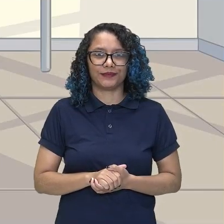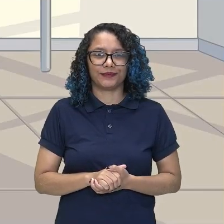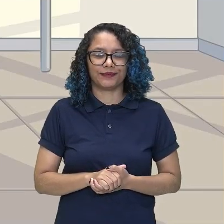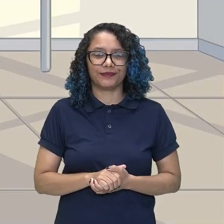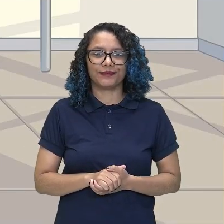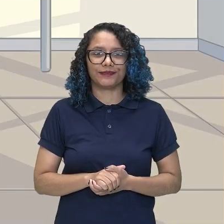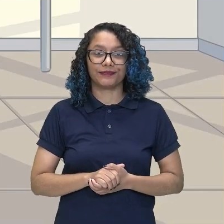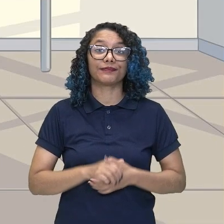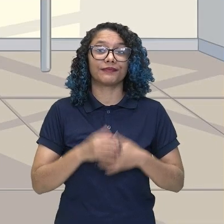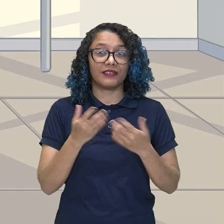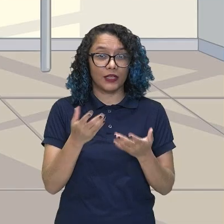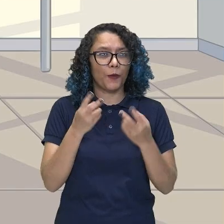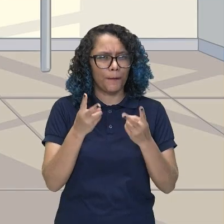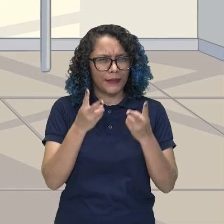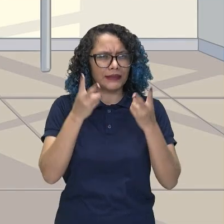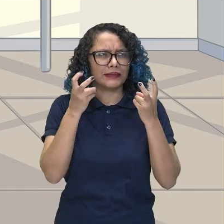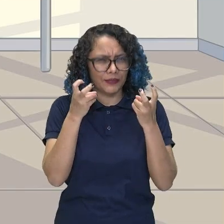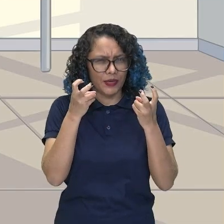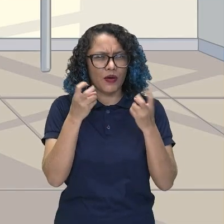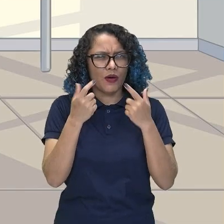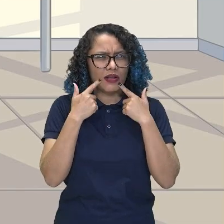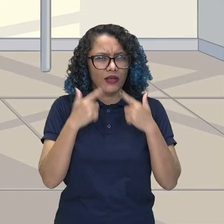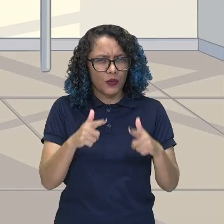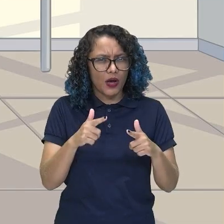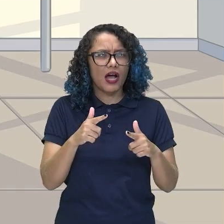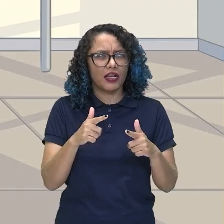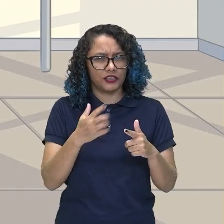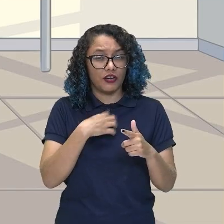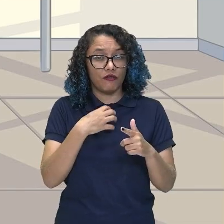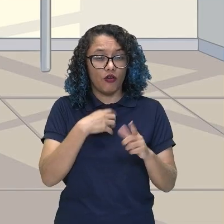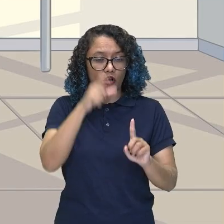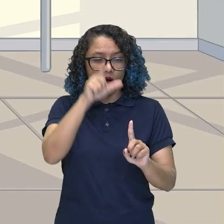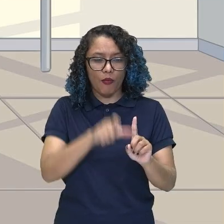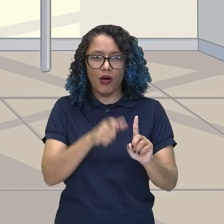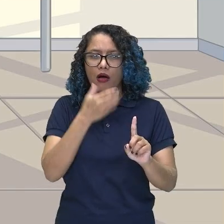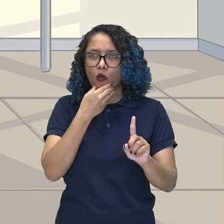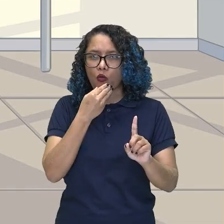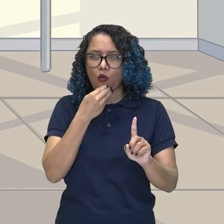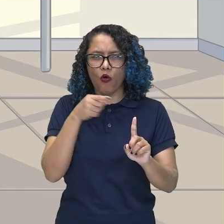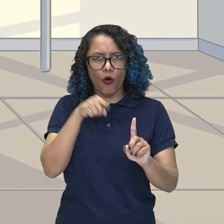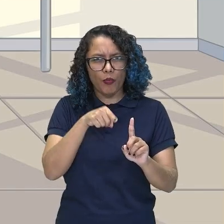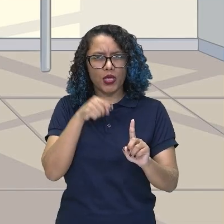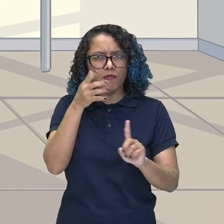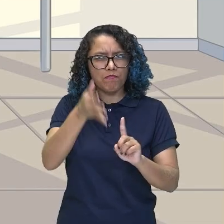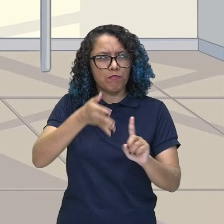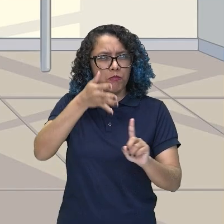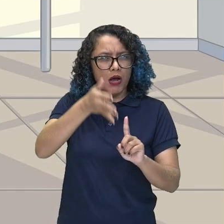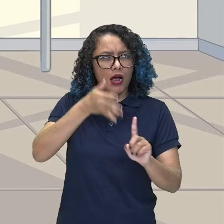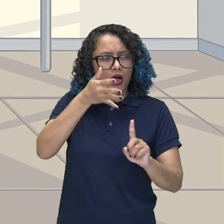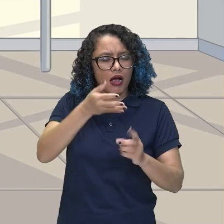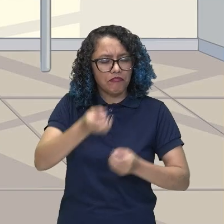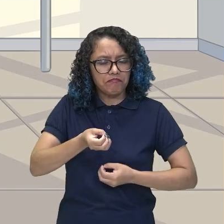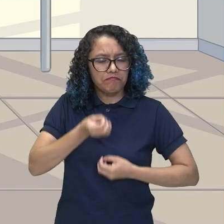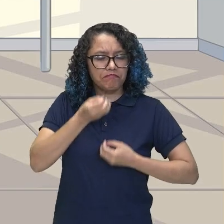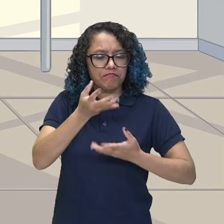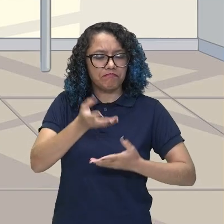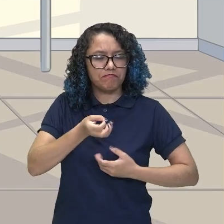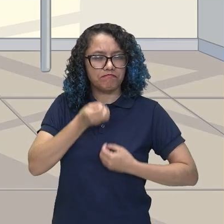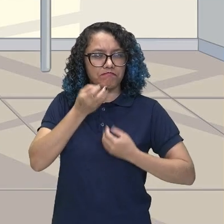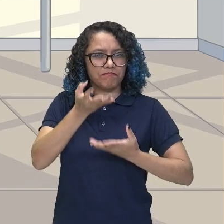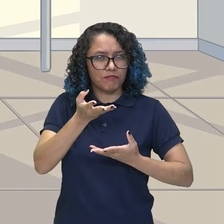Muito bem. Perceberam aí a linguagem, a forma dele comunicar, de se expressar,